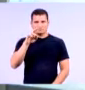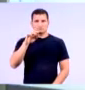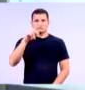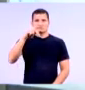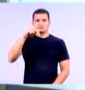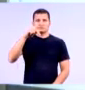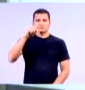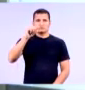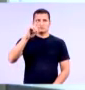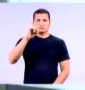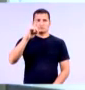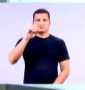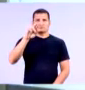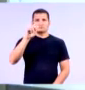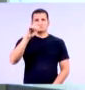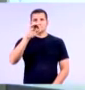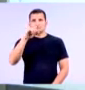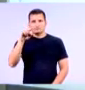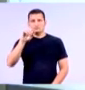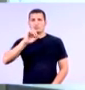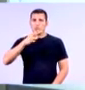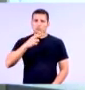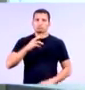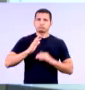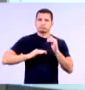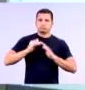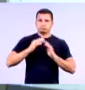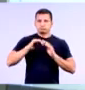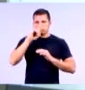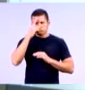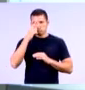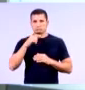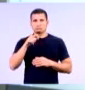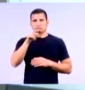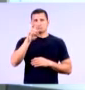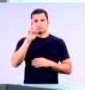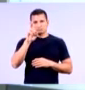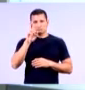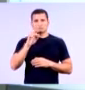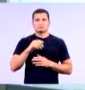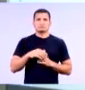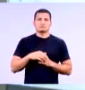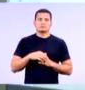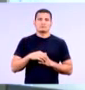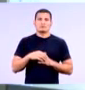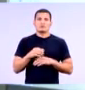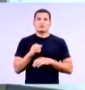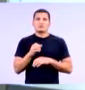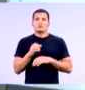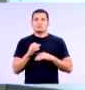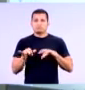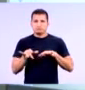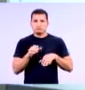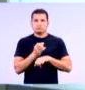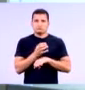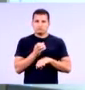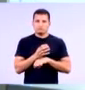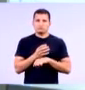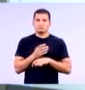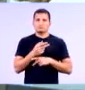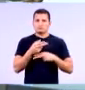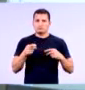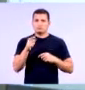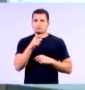Resposta, você decide. A questão é que a programação orientada para objeto permite você fazer isso. Permite você criar um objeto